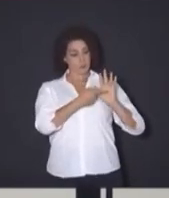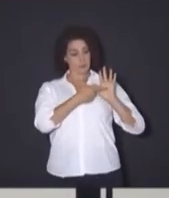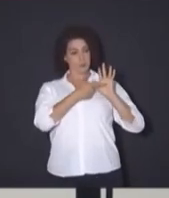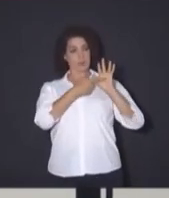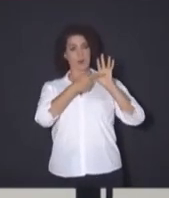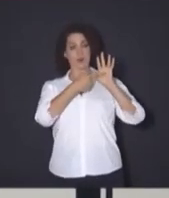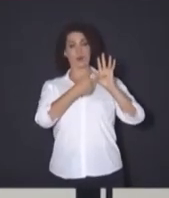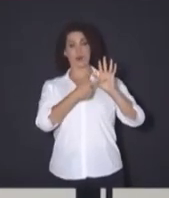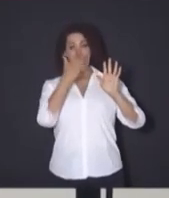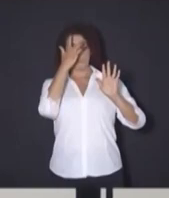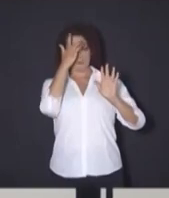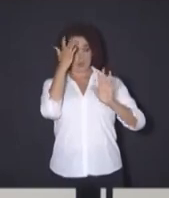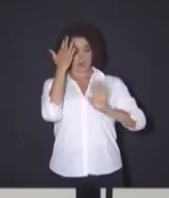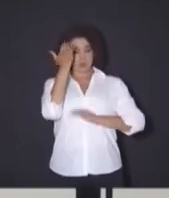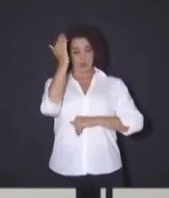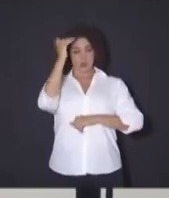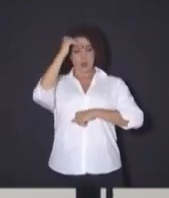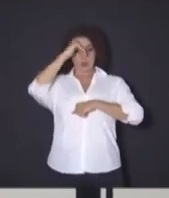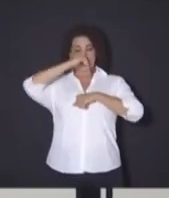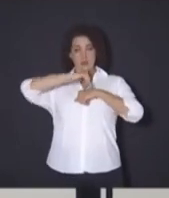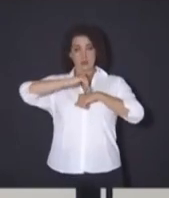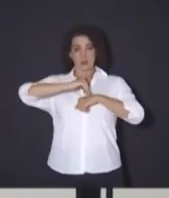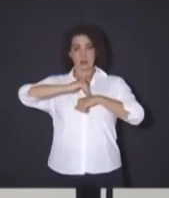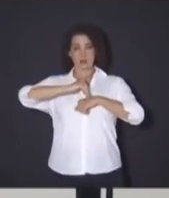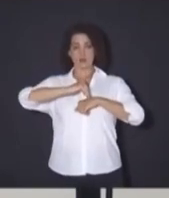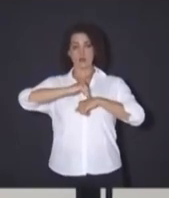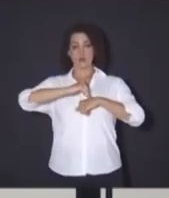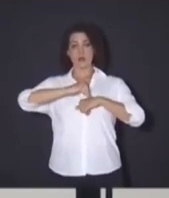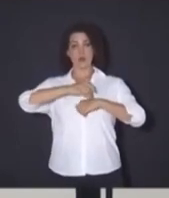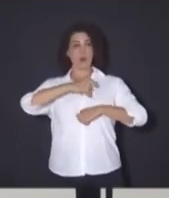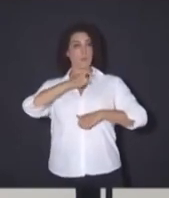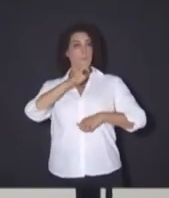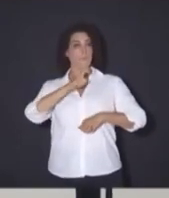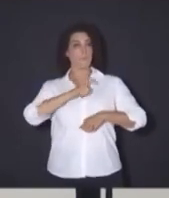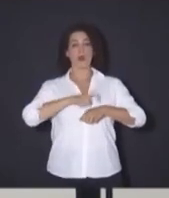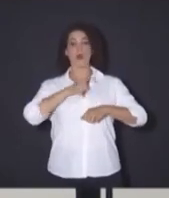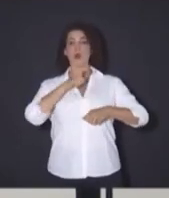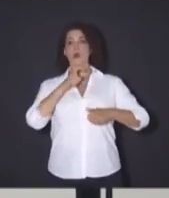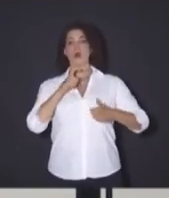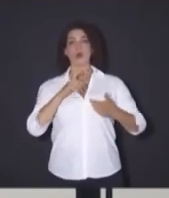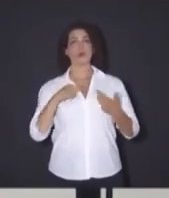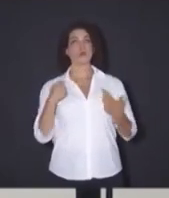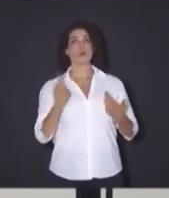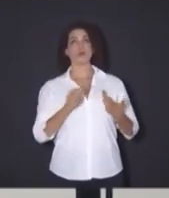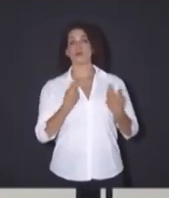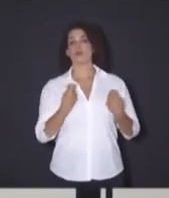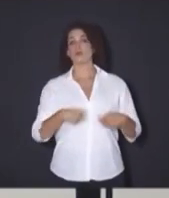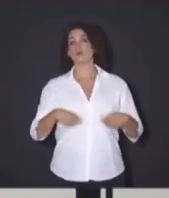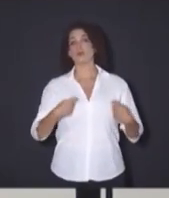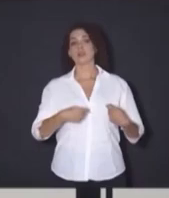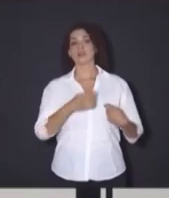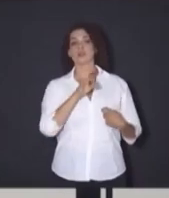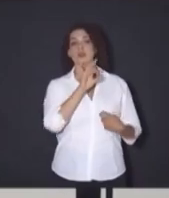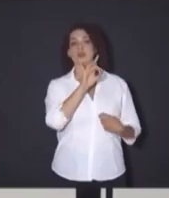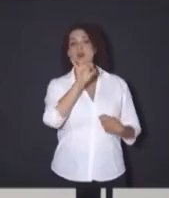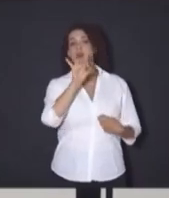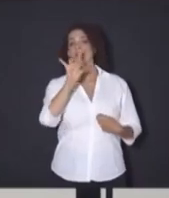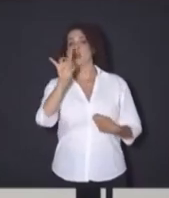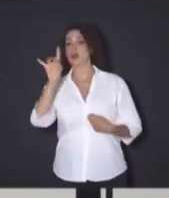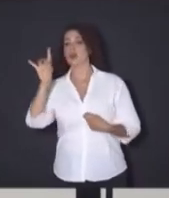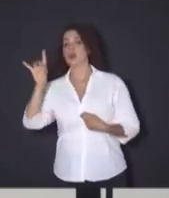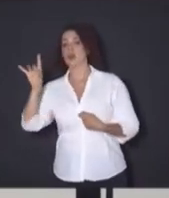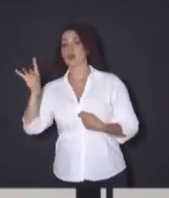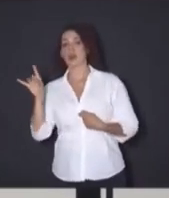das pessoas, ou é um momento em que a gente tem que, né, cada um